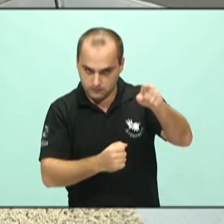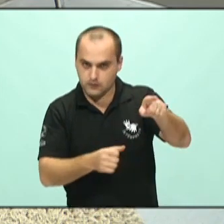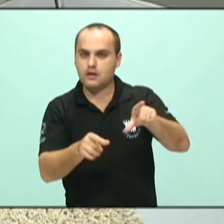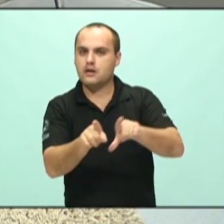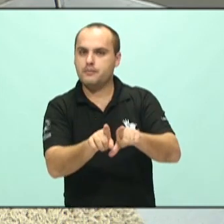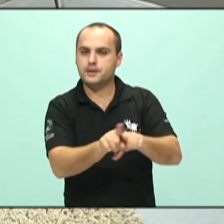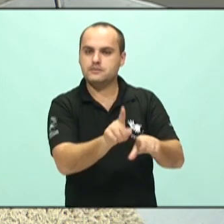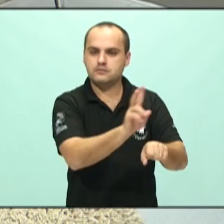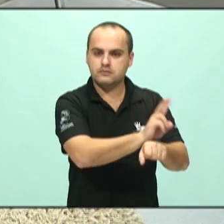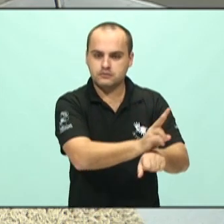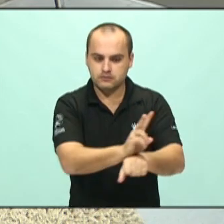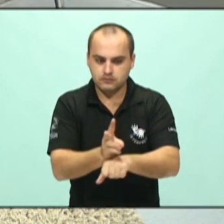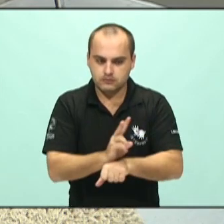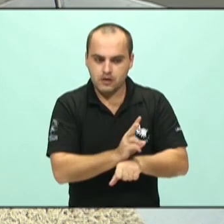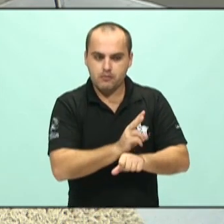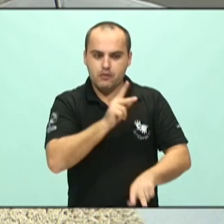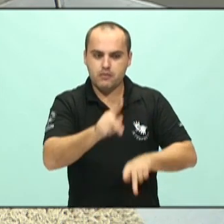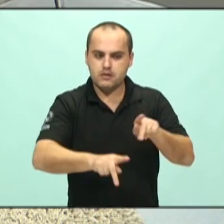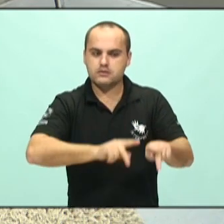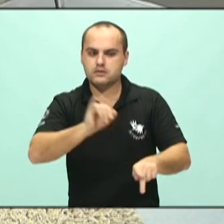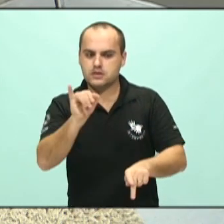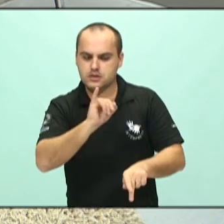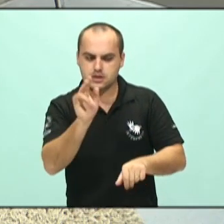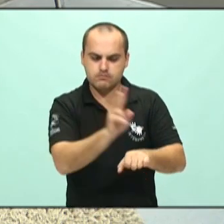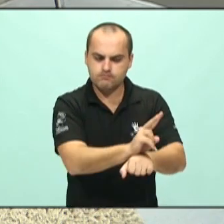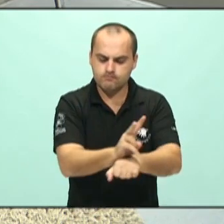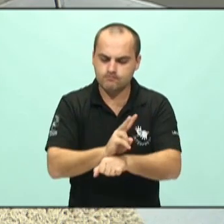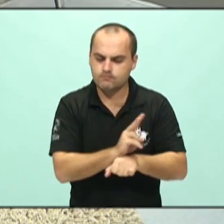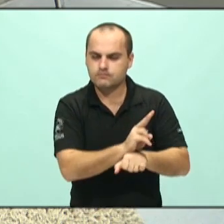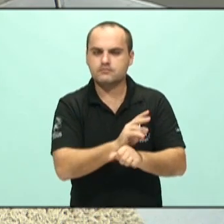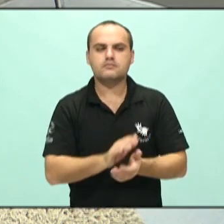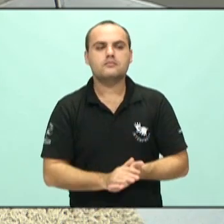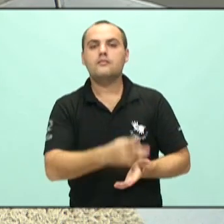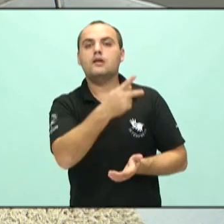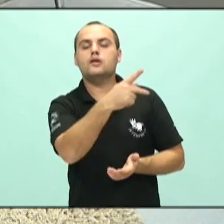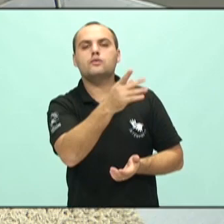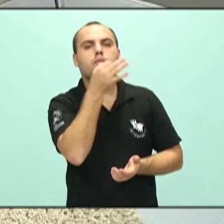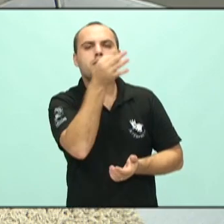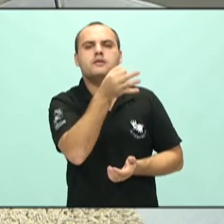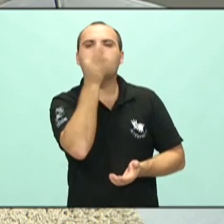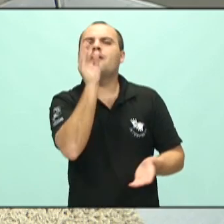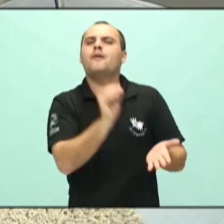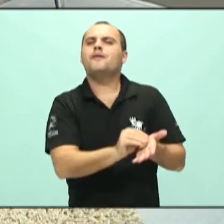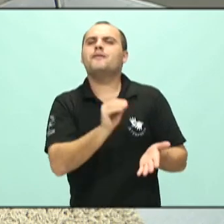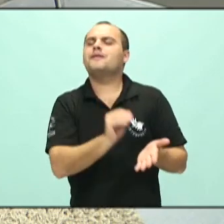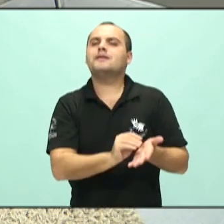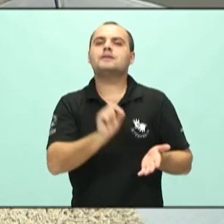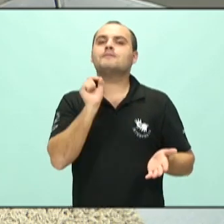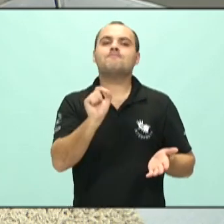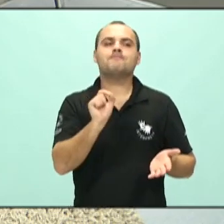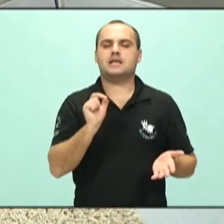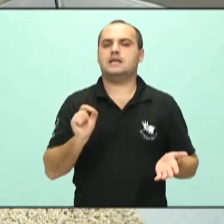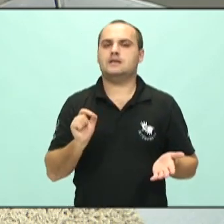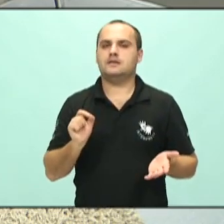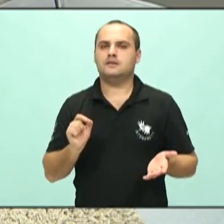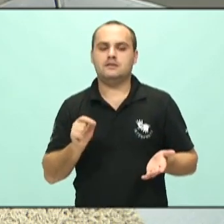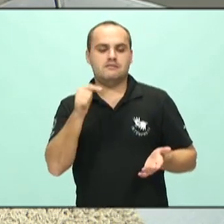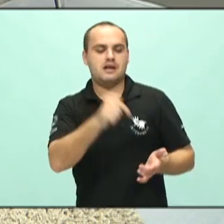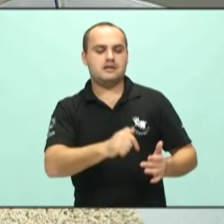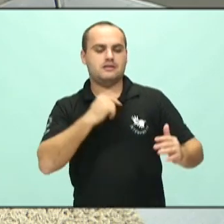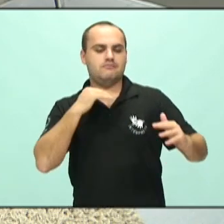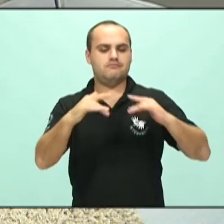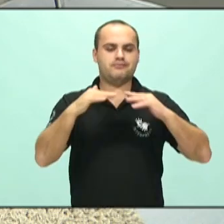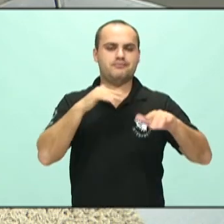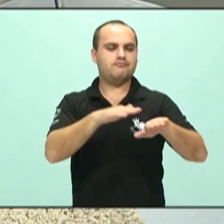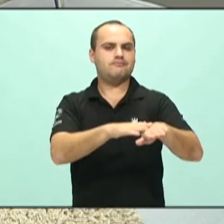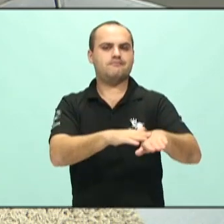que todas o cidadão itajaense está vendo, na sua opinião, o que está faltando mais neste quesito mobilidade